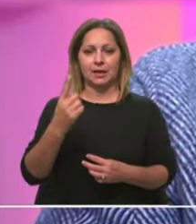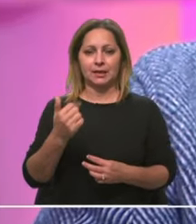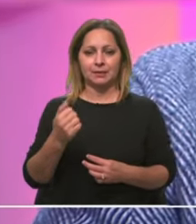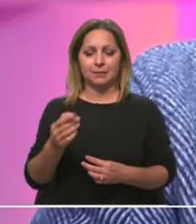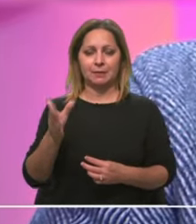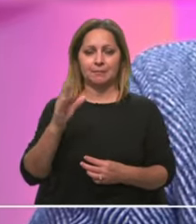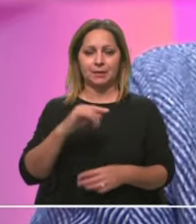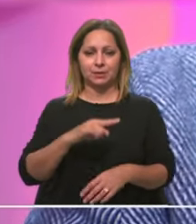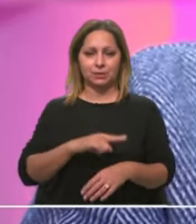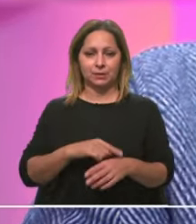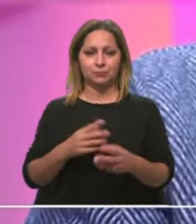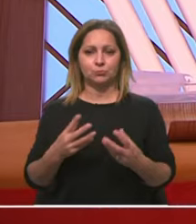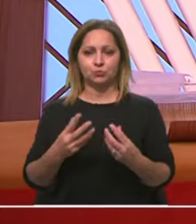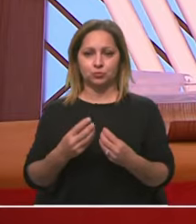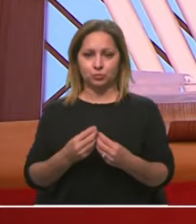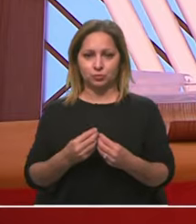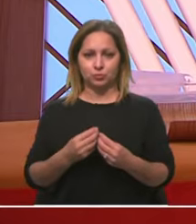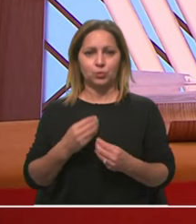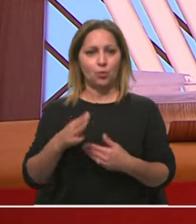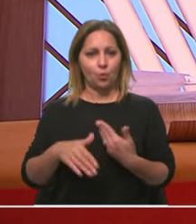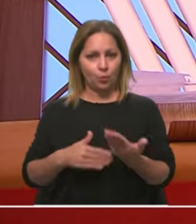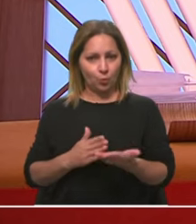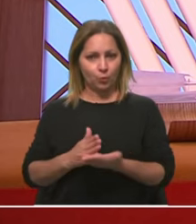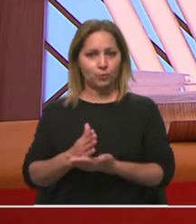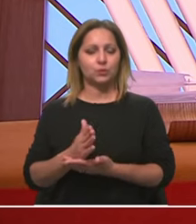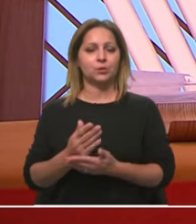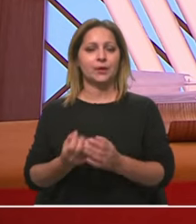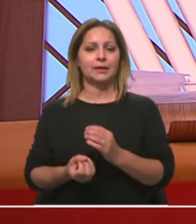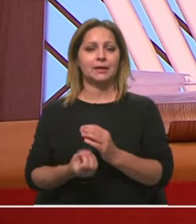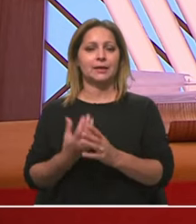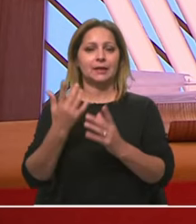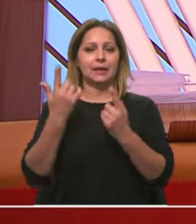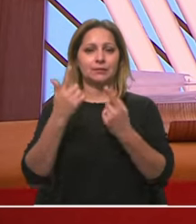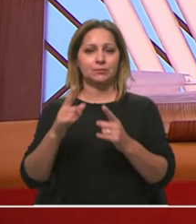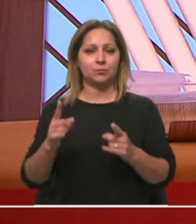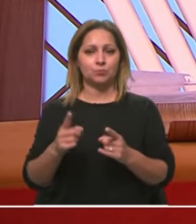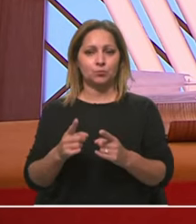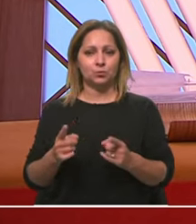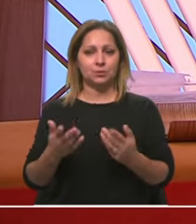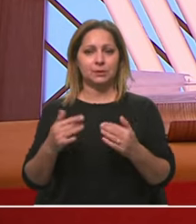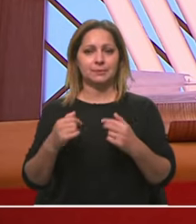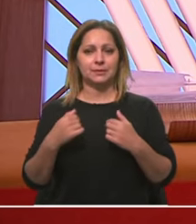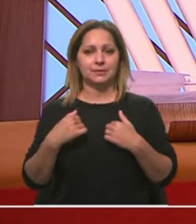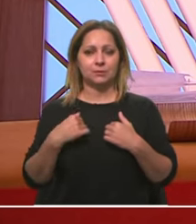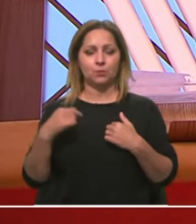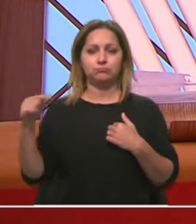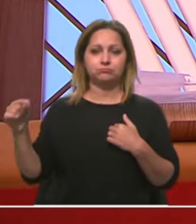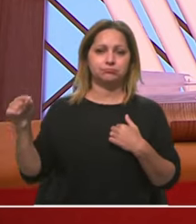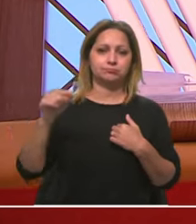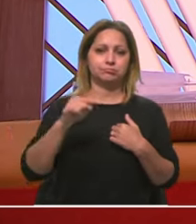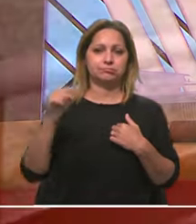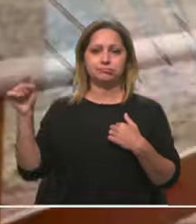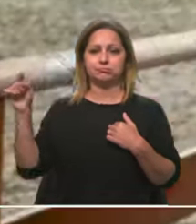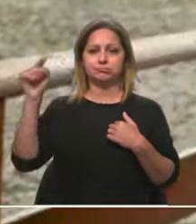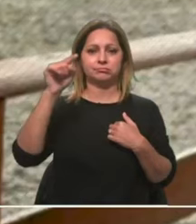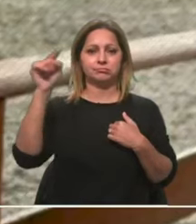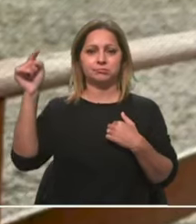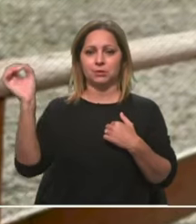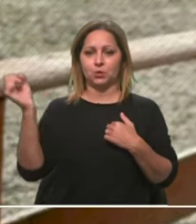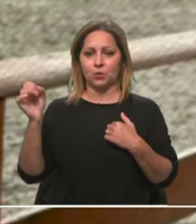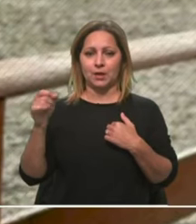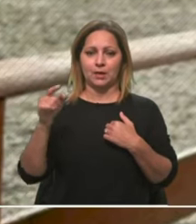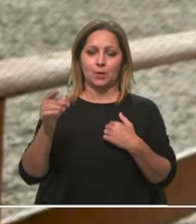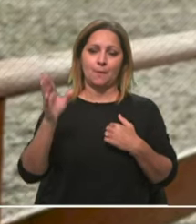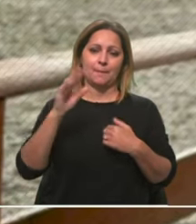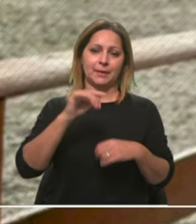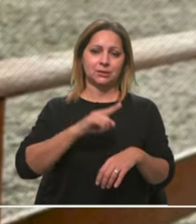ele poder aproveitar continuar a fazer música eh mas o facto de não não estar em digressão durante algum tempo vai-me dar a possibilidade de